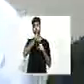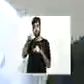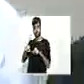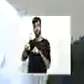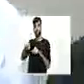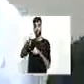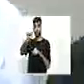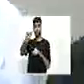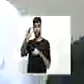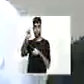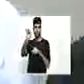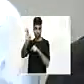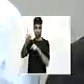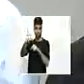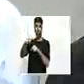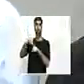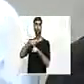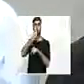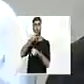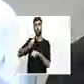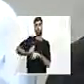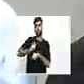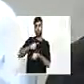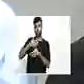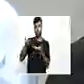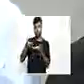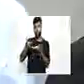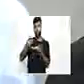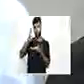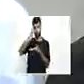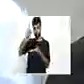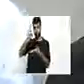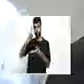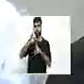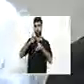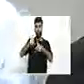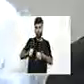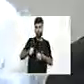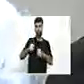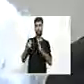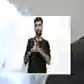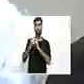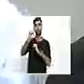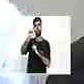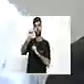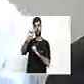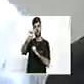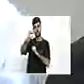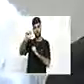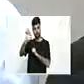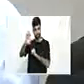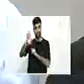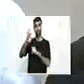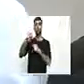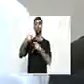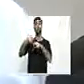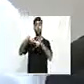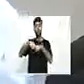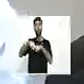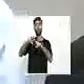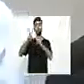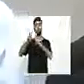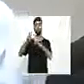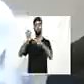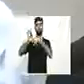acate é até boa a presença aqui do do diretor de limpeza pública da do saai que é uma matéria que diz